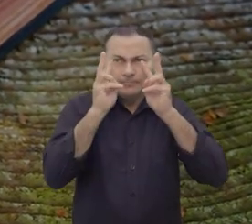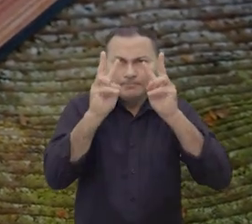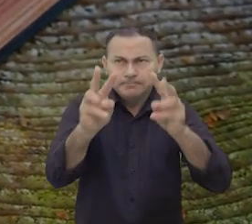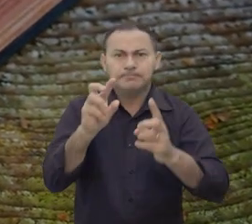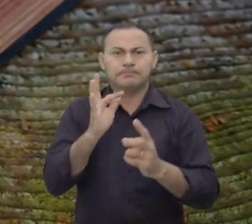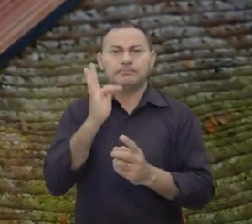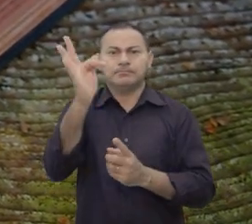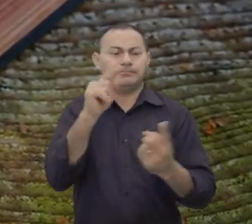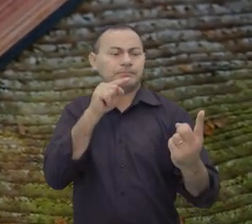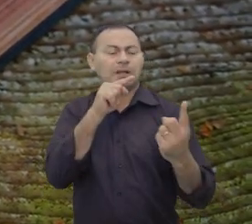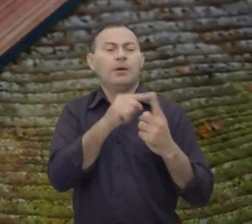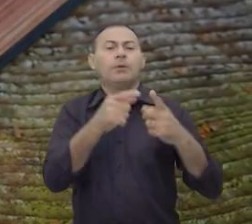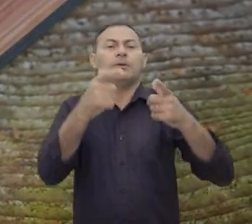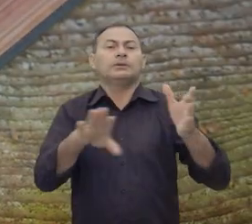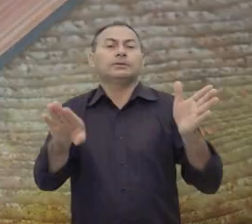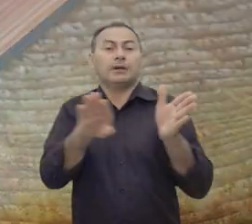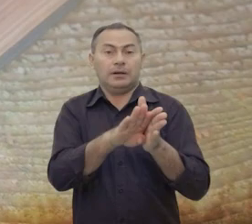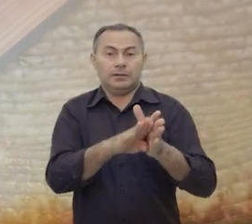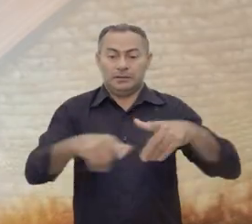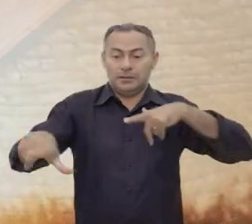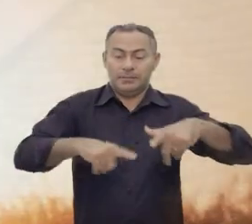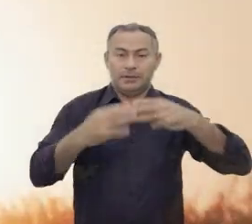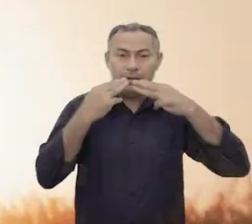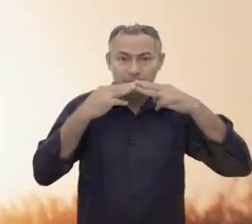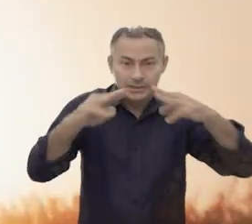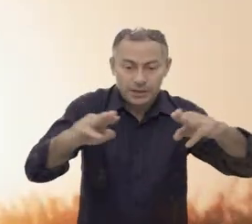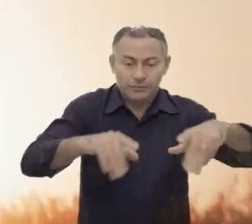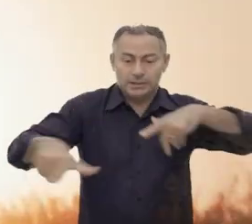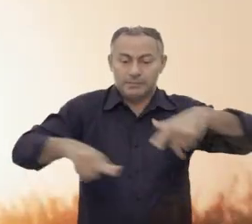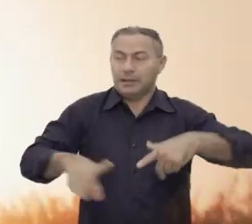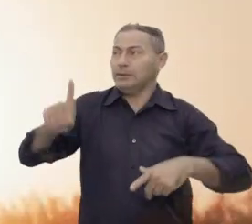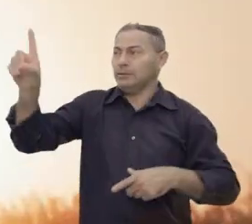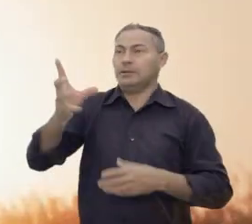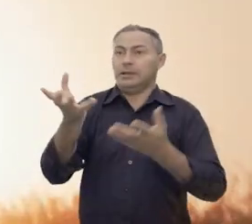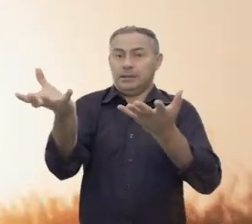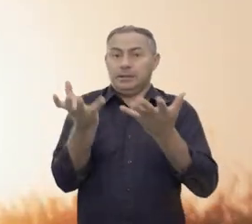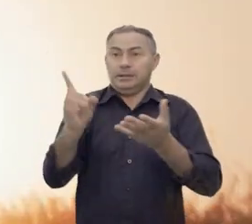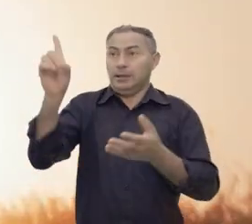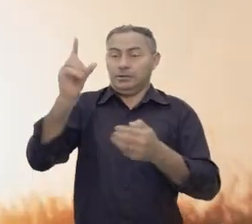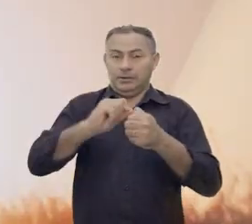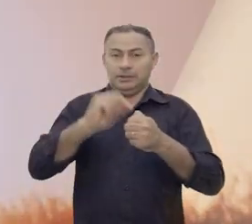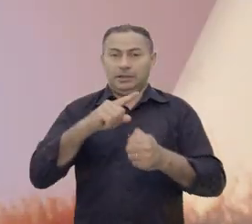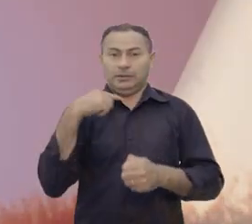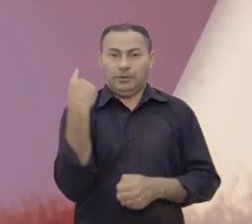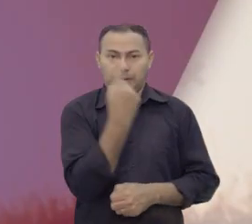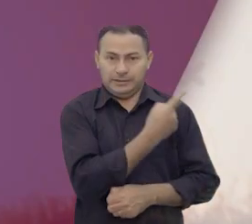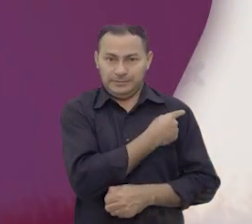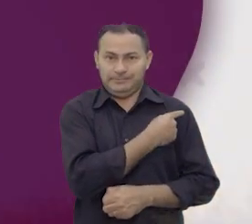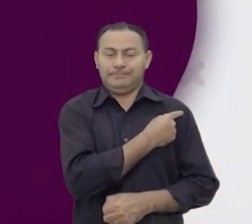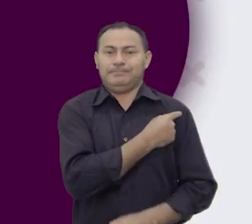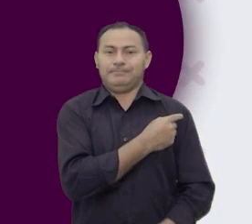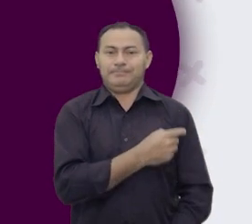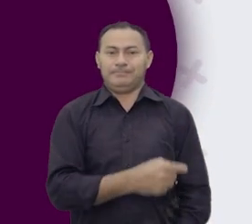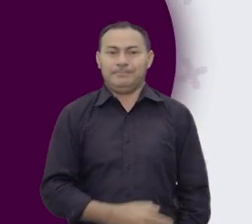a visão da linha de chegada quando trabalhamos na obra que Deus quer fazer através de nós.